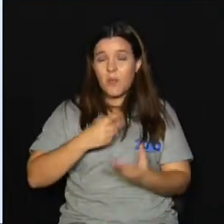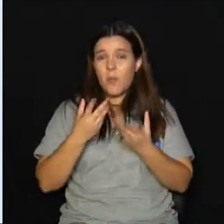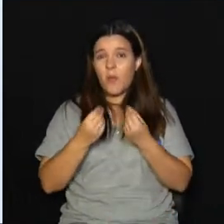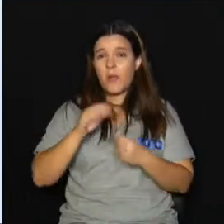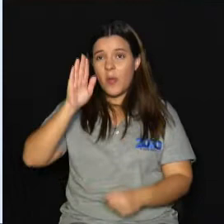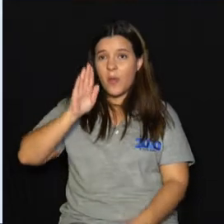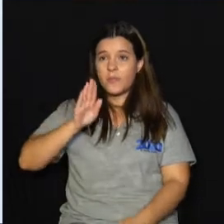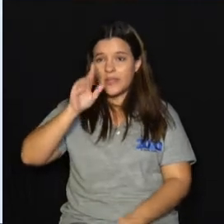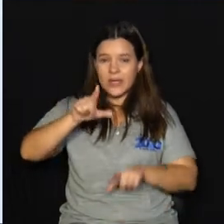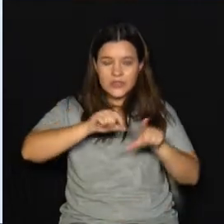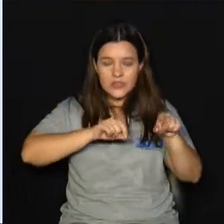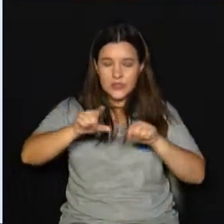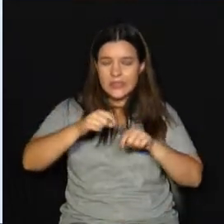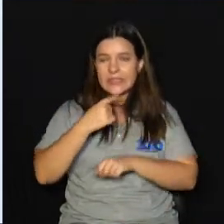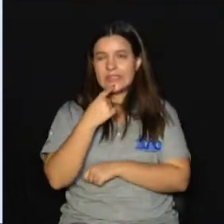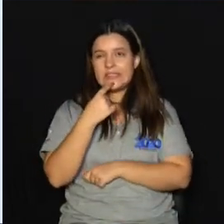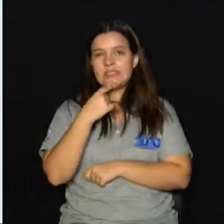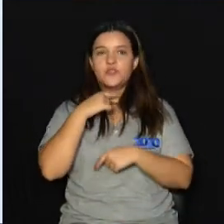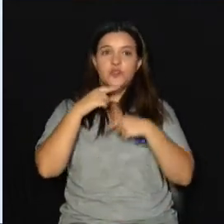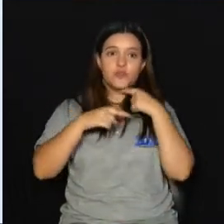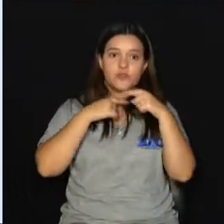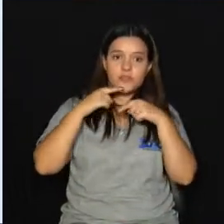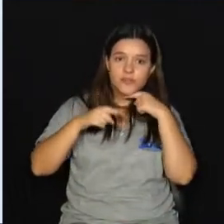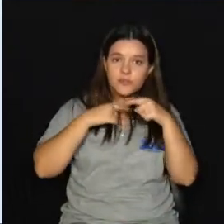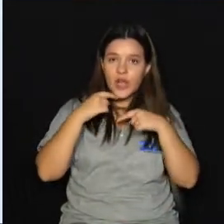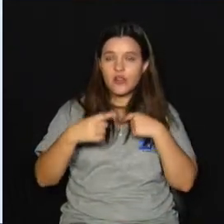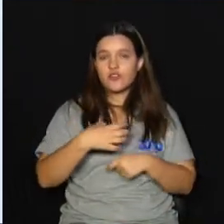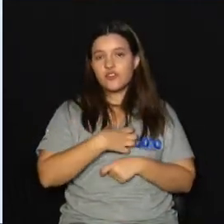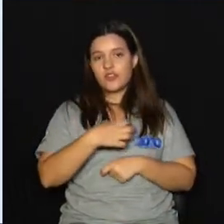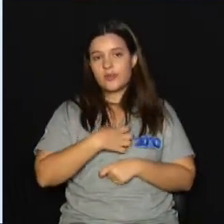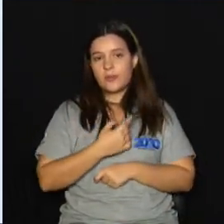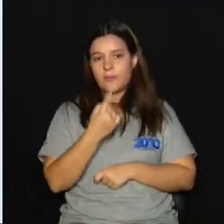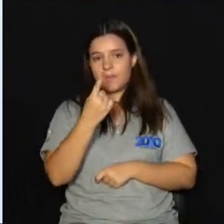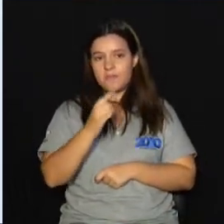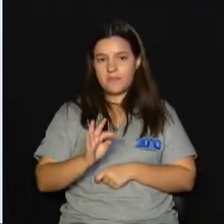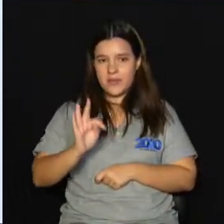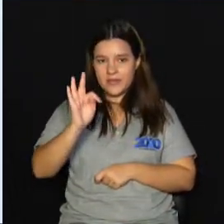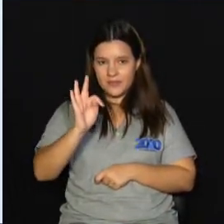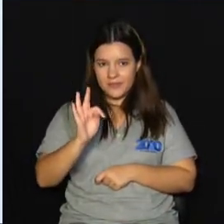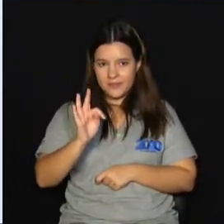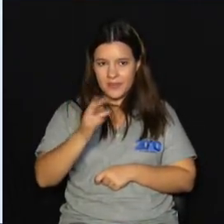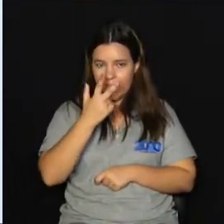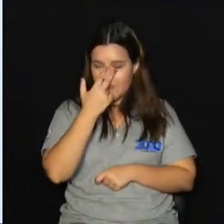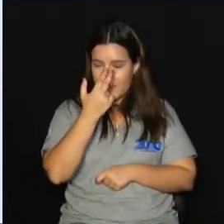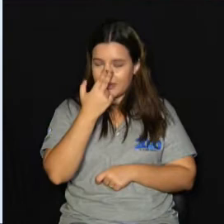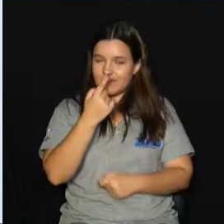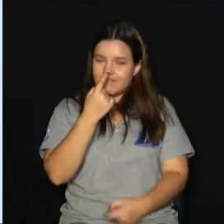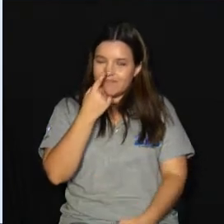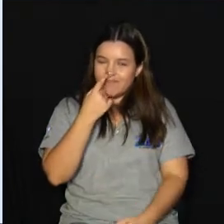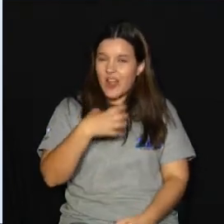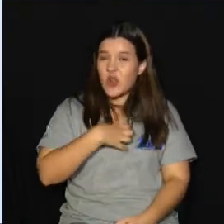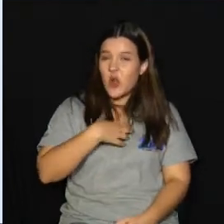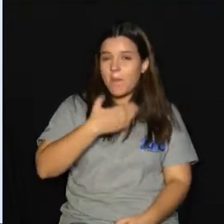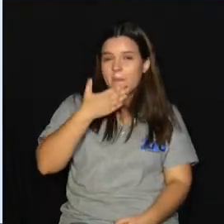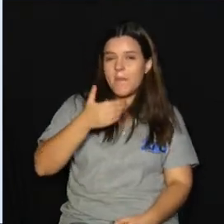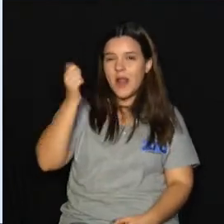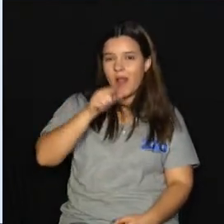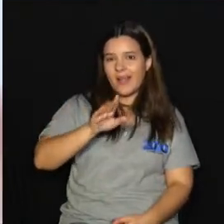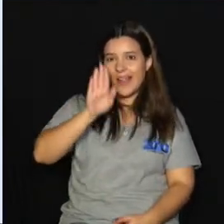gente tinha e desse comportamento que daí, no primeiro turno, se aproxima mais da preferência